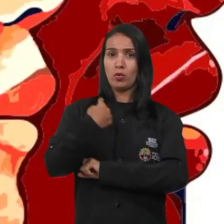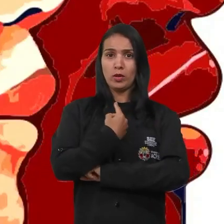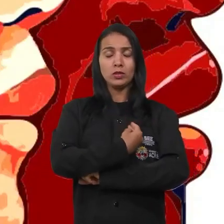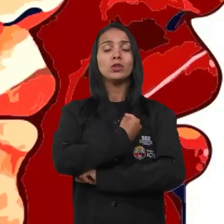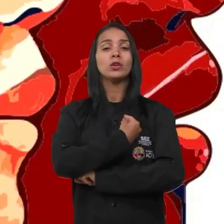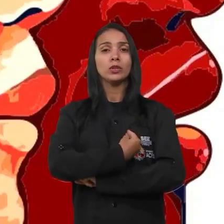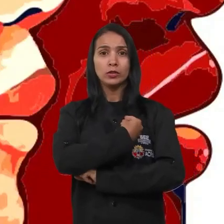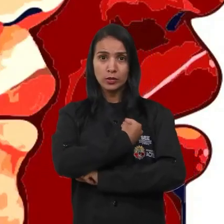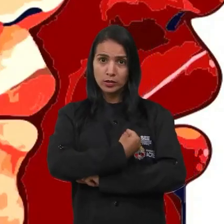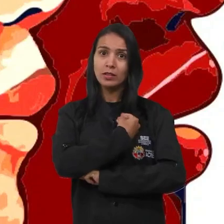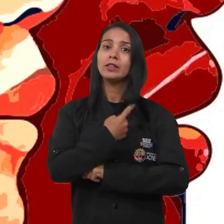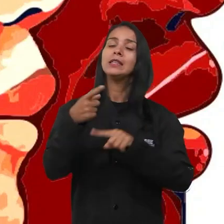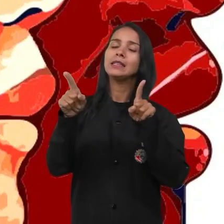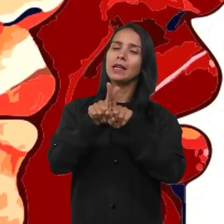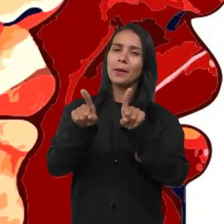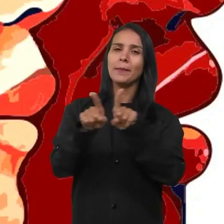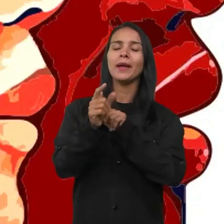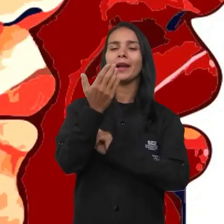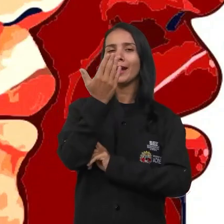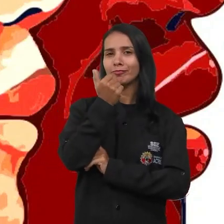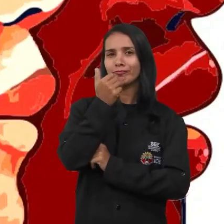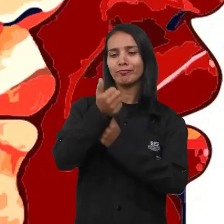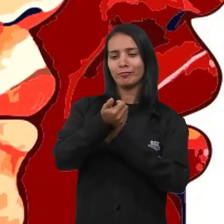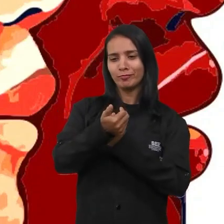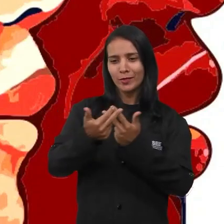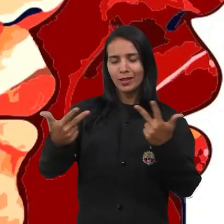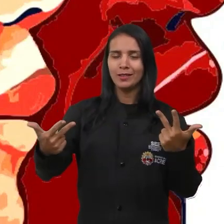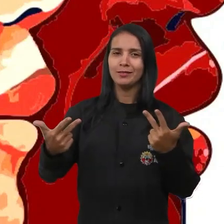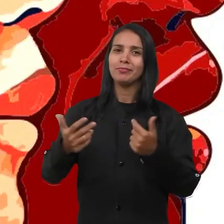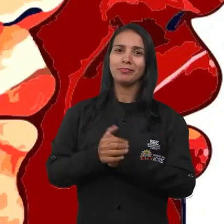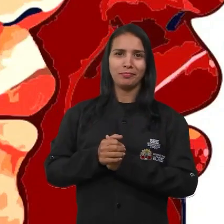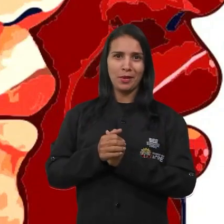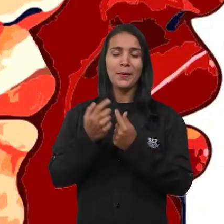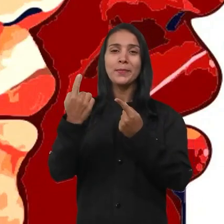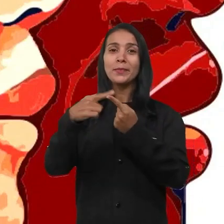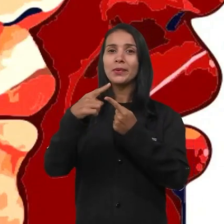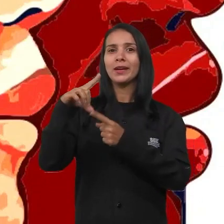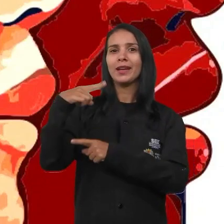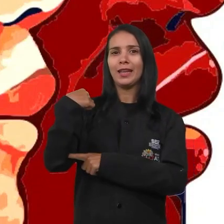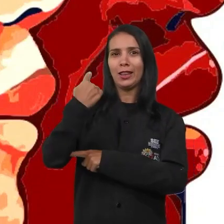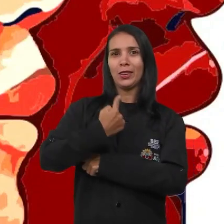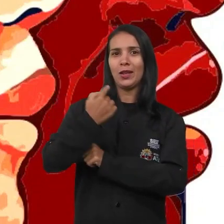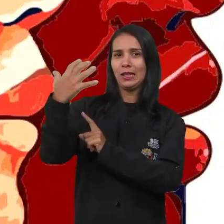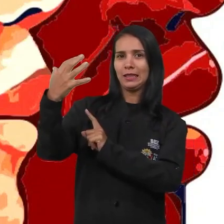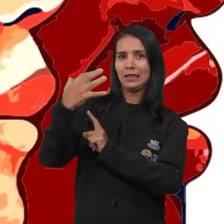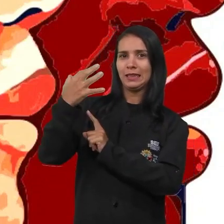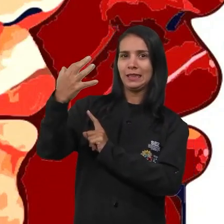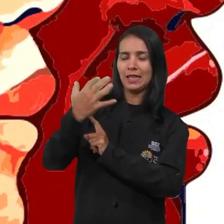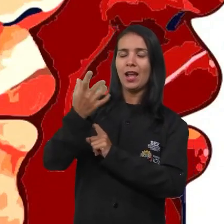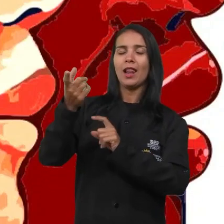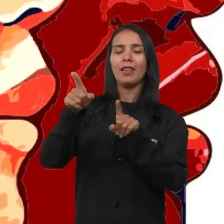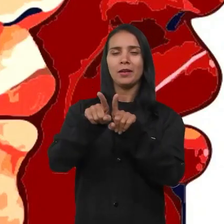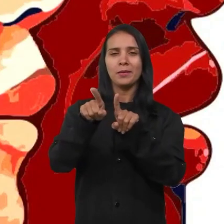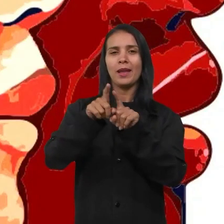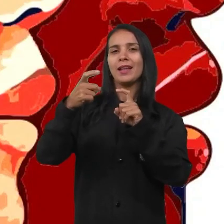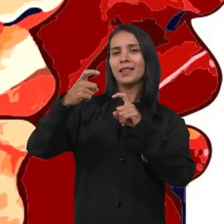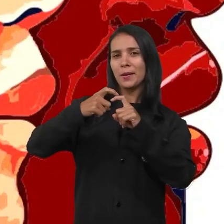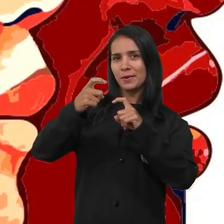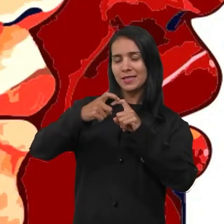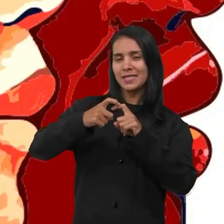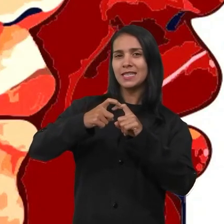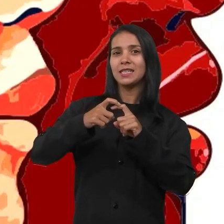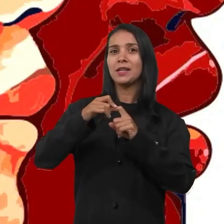deles na nossa alimentação. A gente também tem a contribuição dos índios na medicina, principalmente